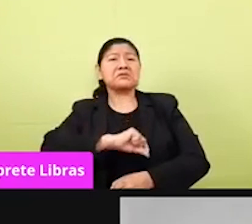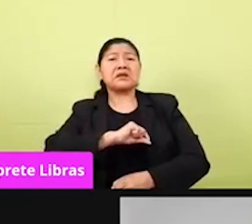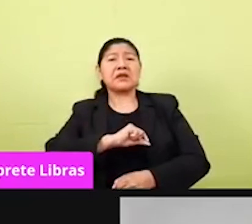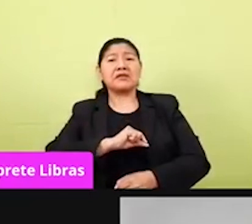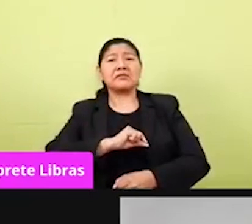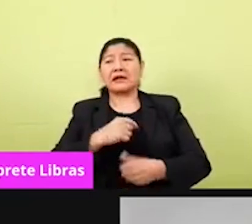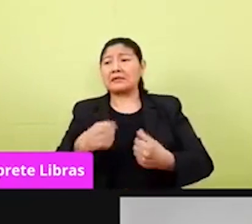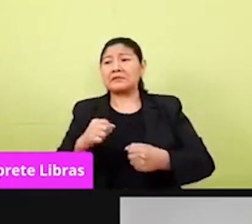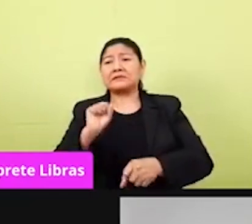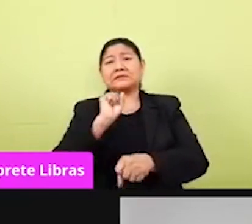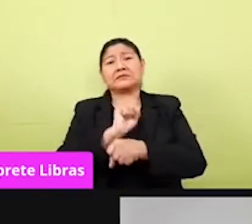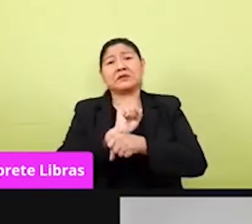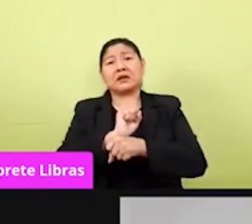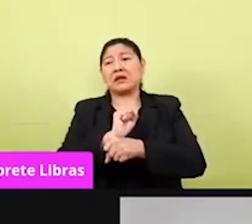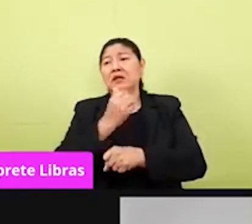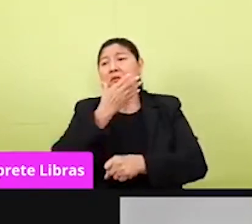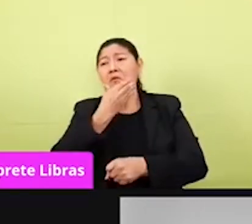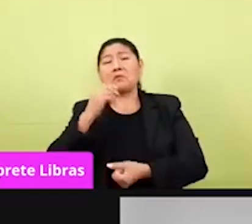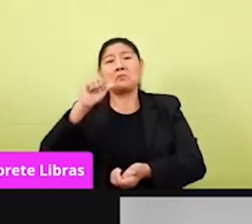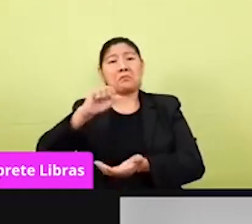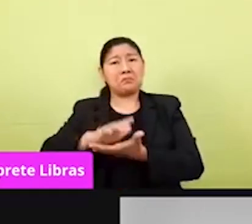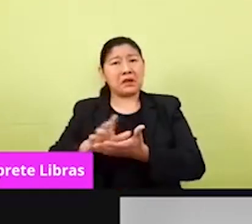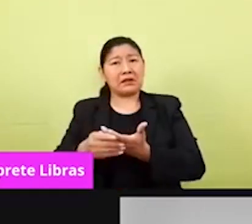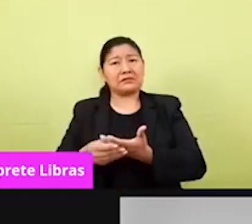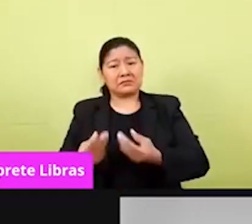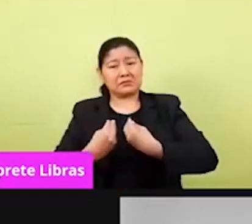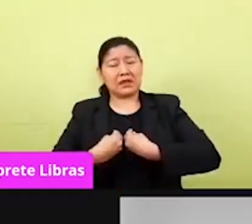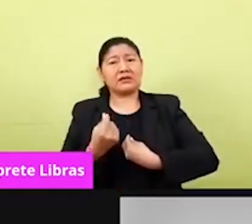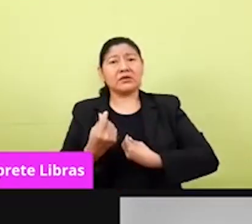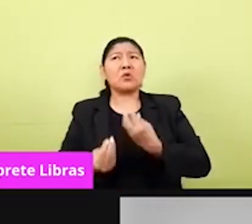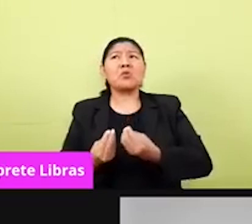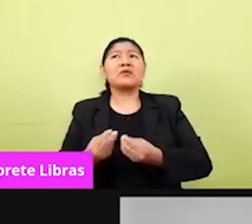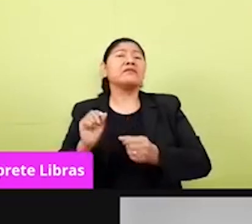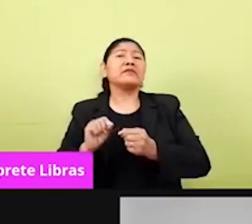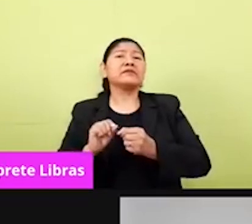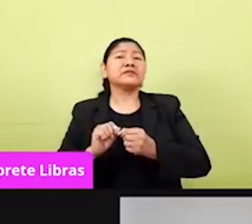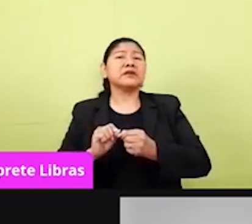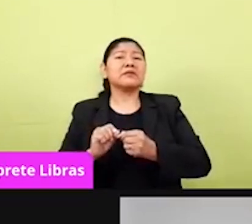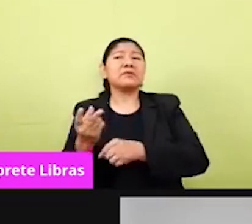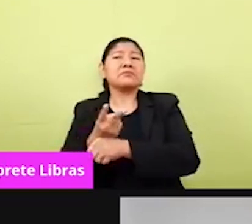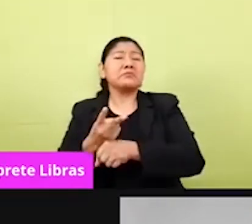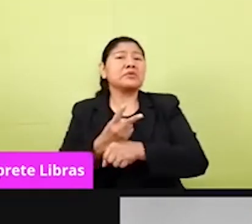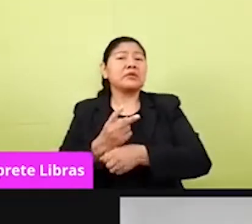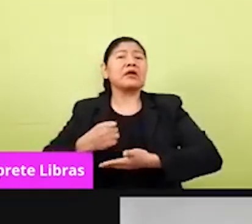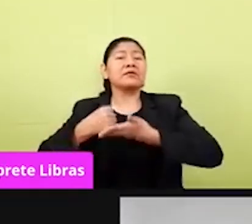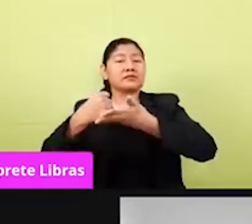então ela pergunta, né, como que essa mulher que depende, ela deve agir aí, né, esse